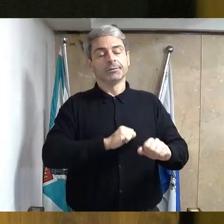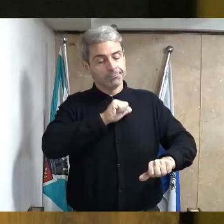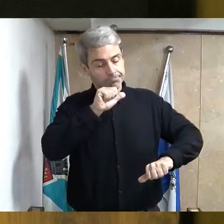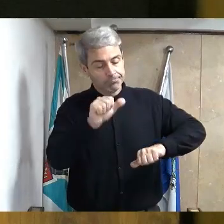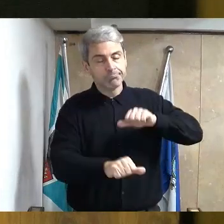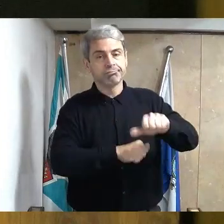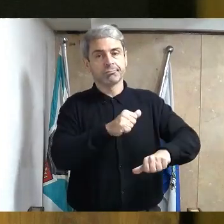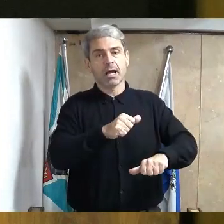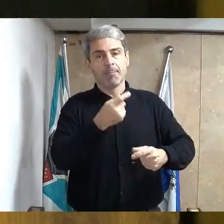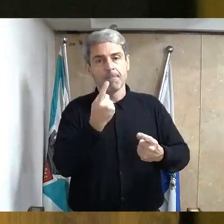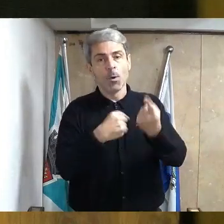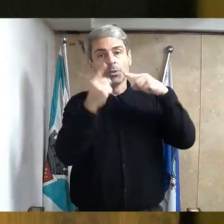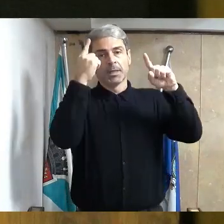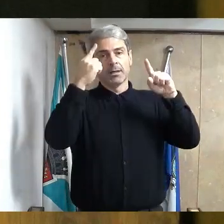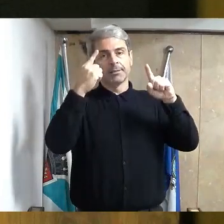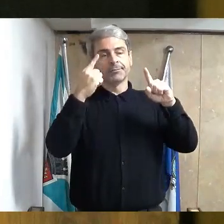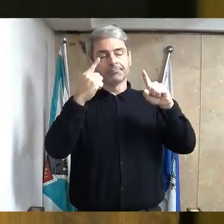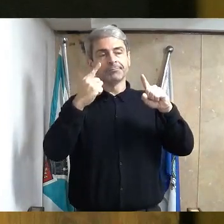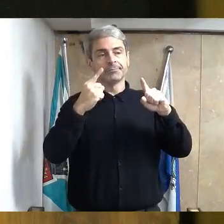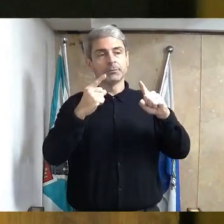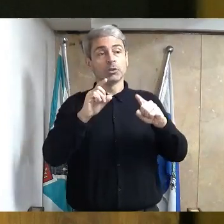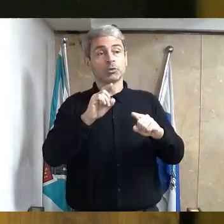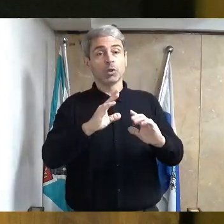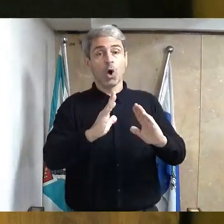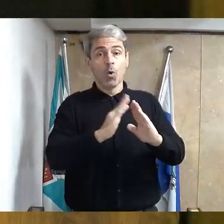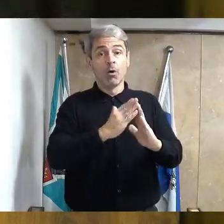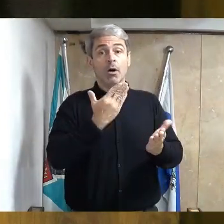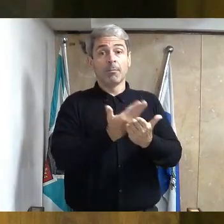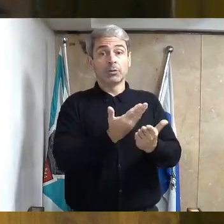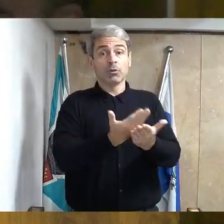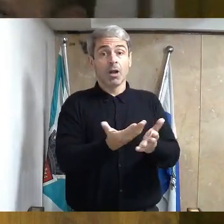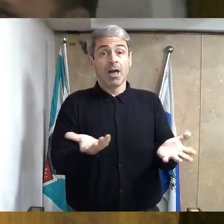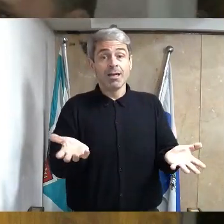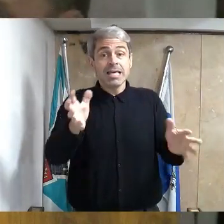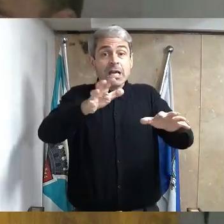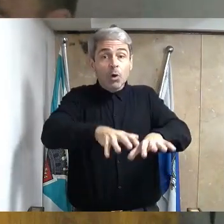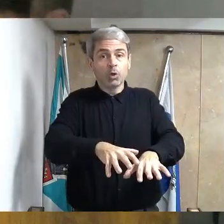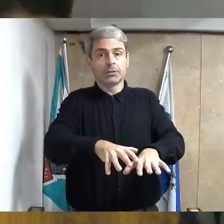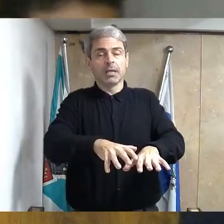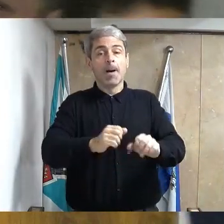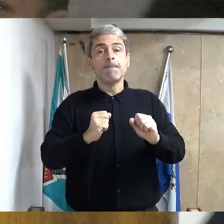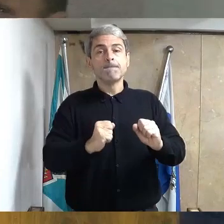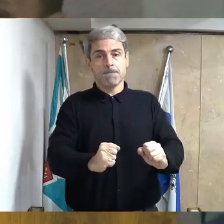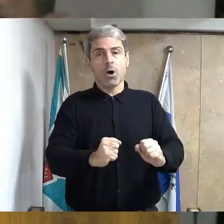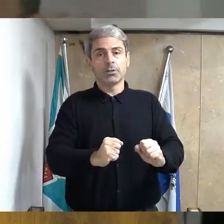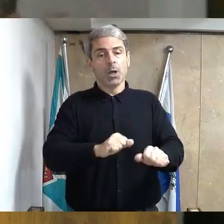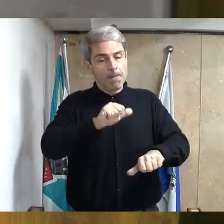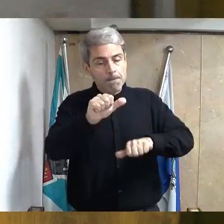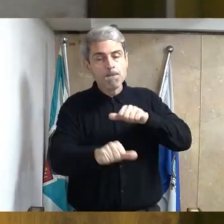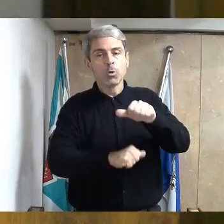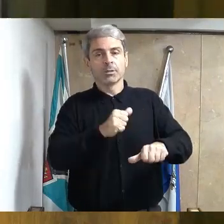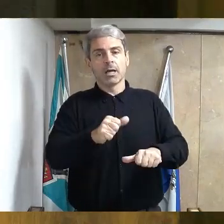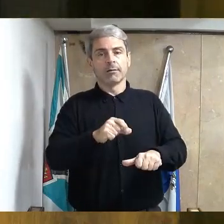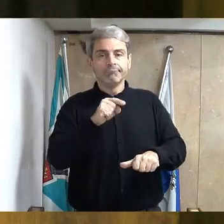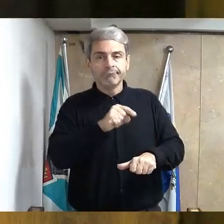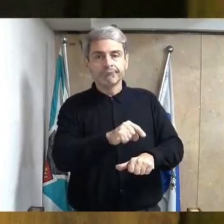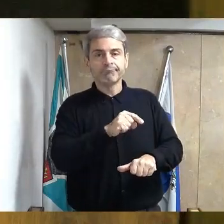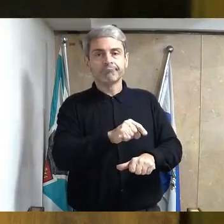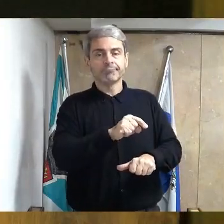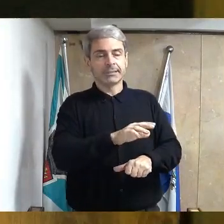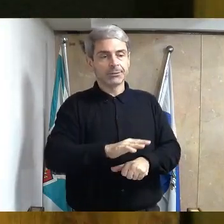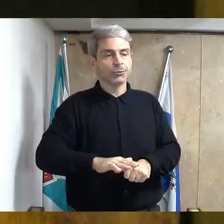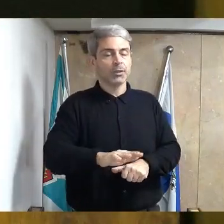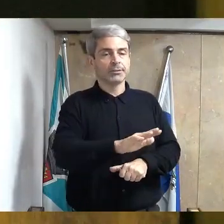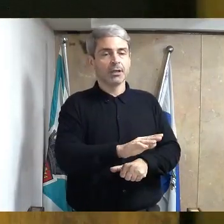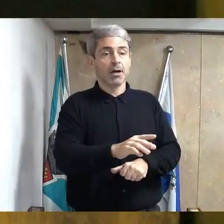quadro. Só uma escola inclusiva, ela pode mudar esse quadro.